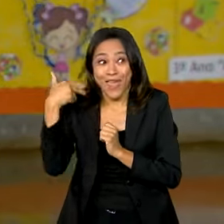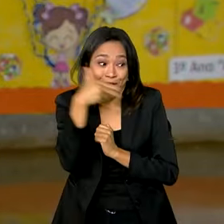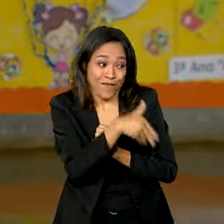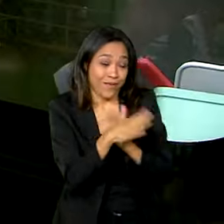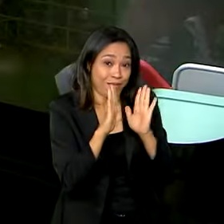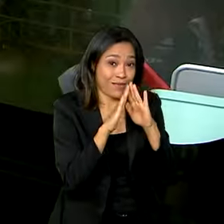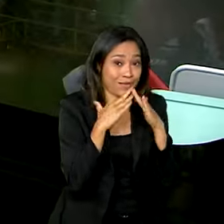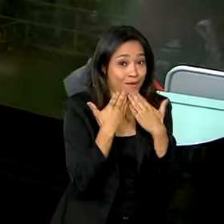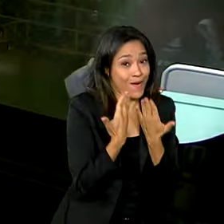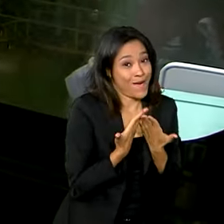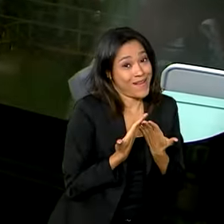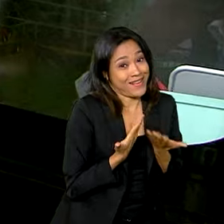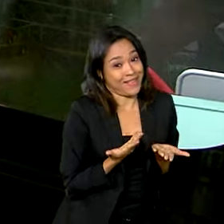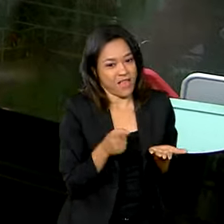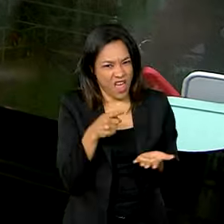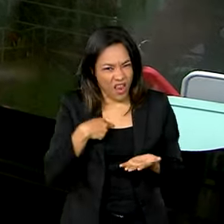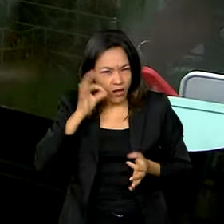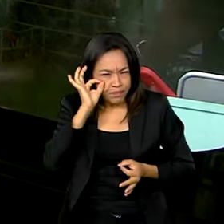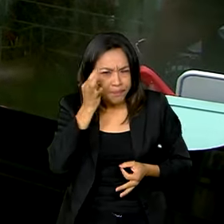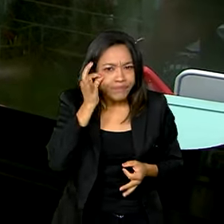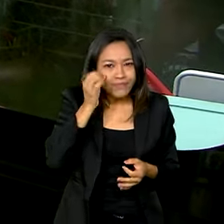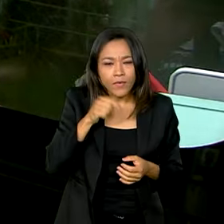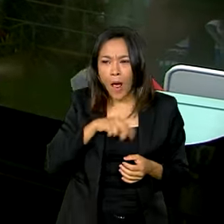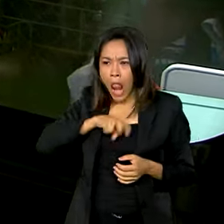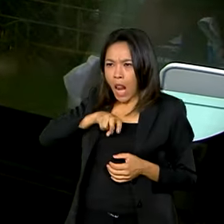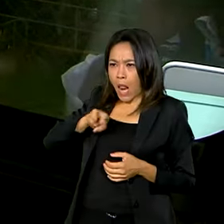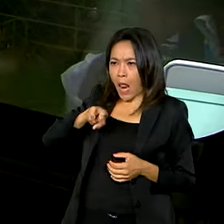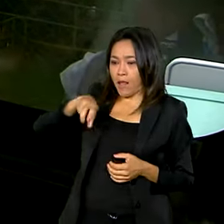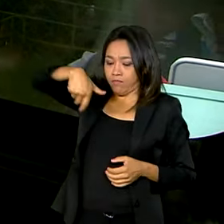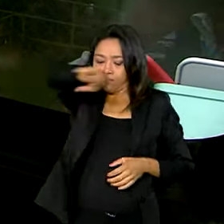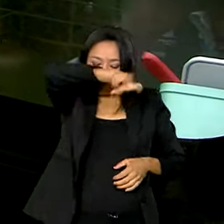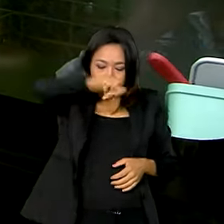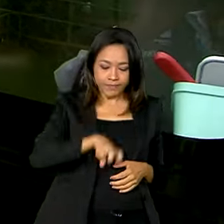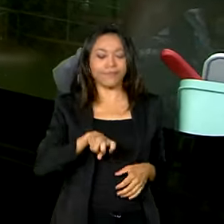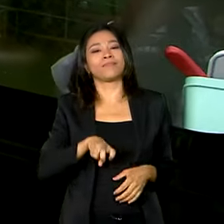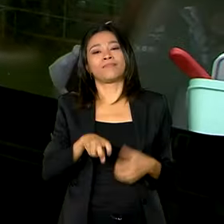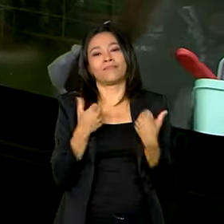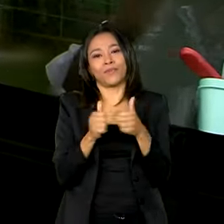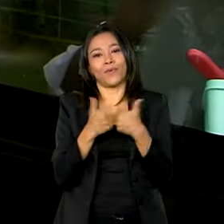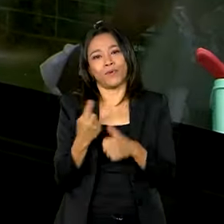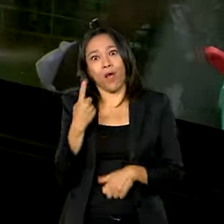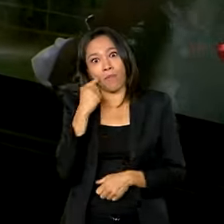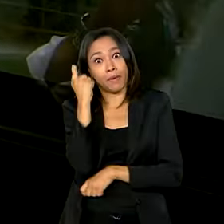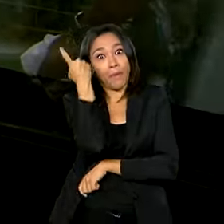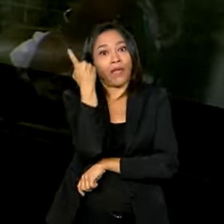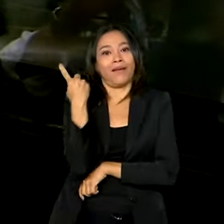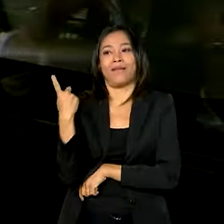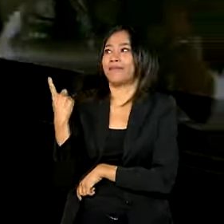escola. Mas é ligeira ao escolher o primeiro banco no ônibus escolar.